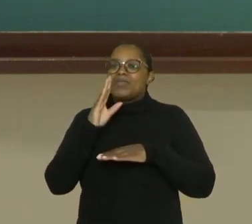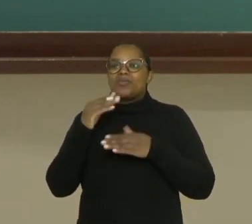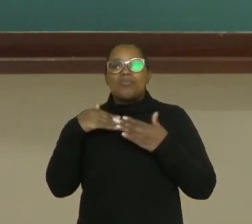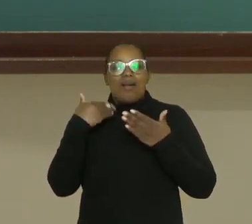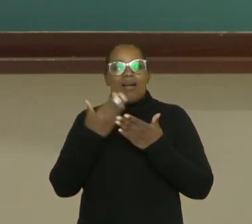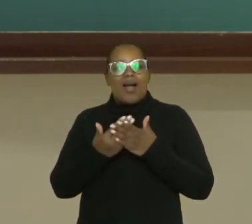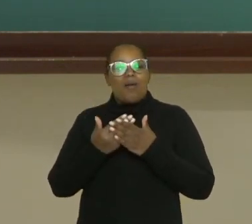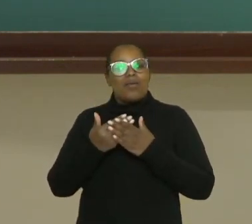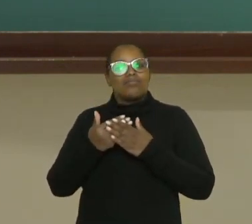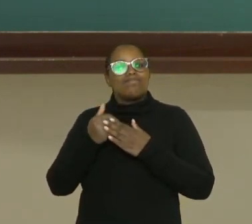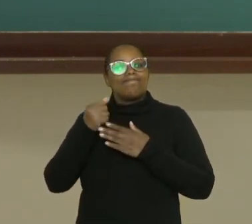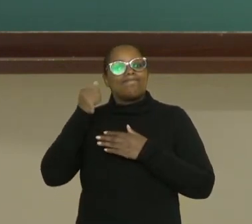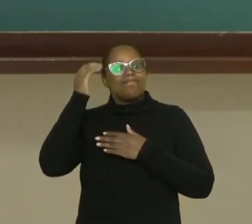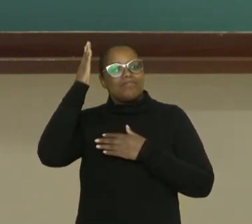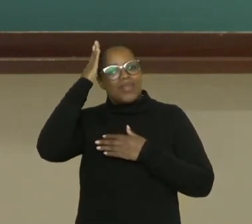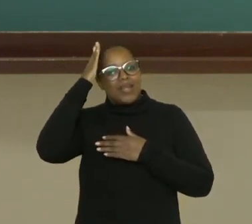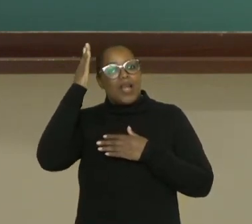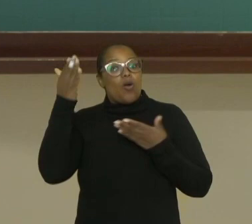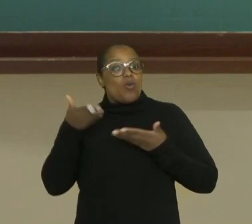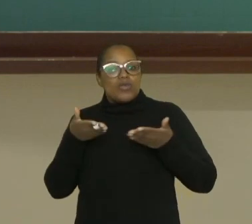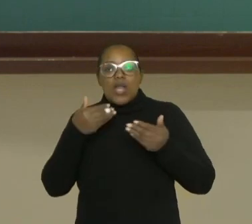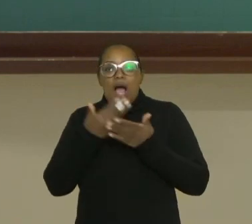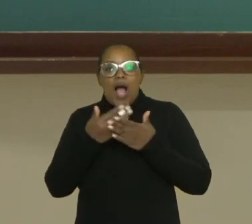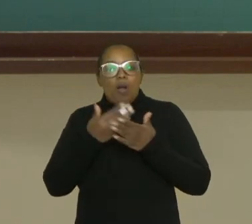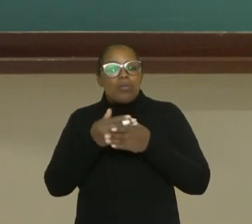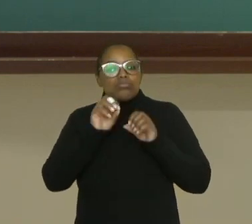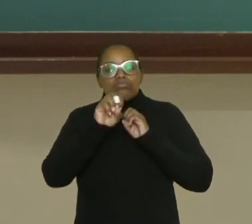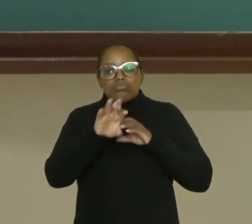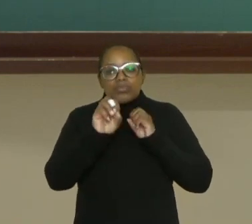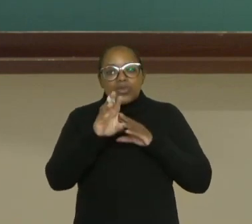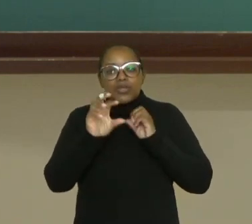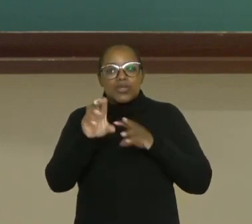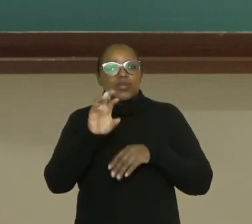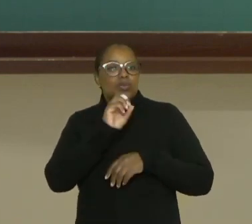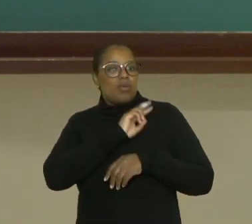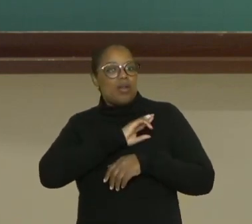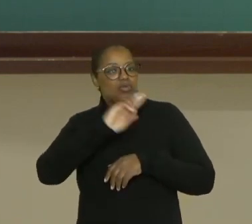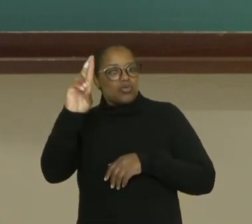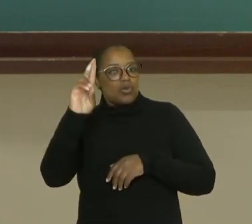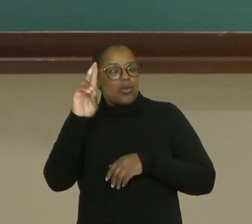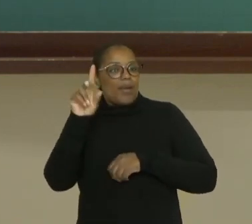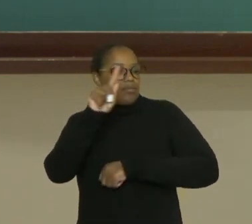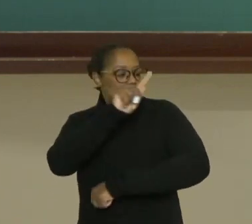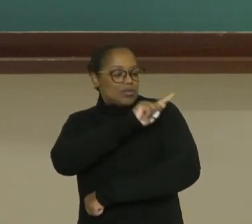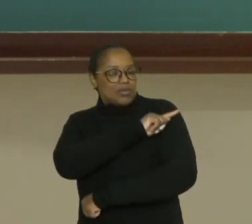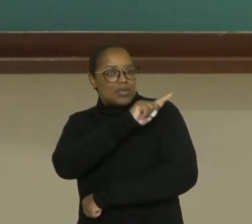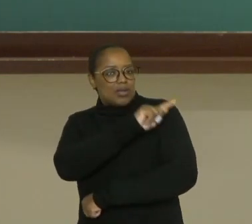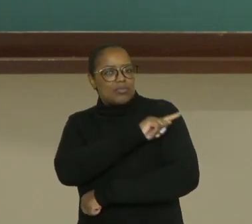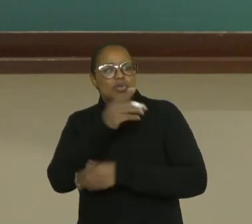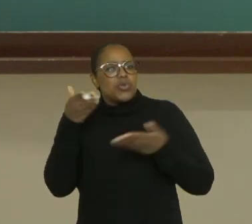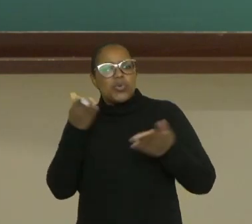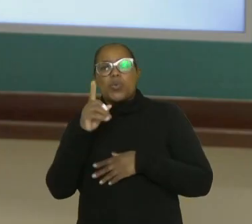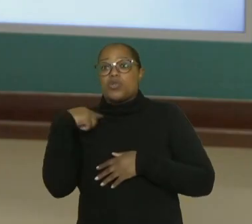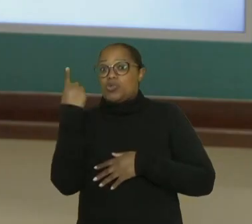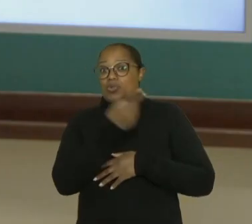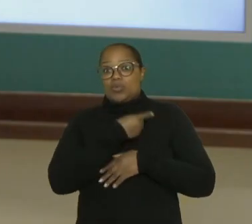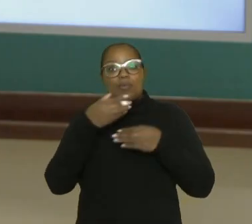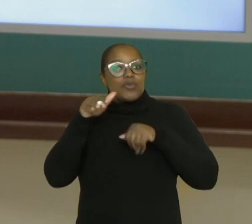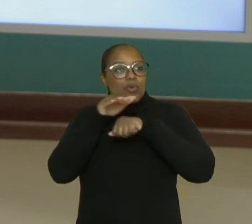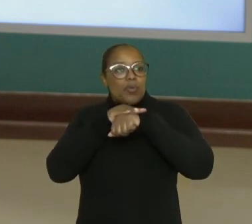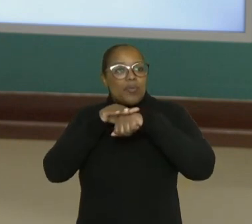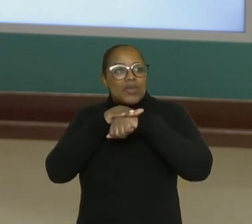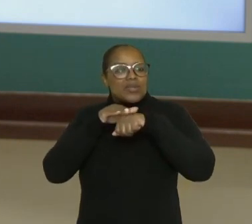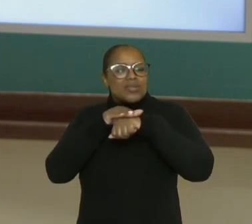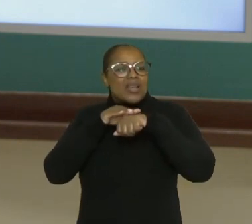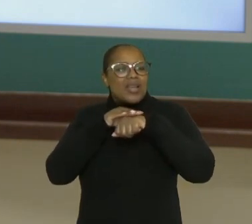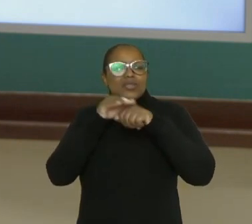Paraná, aula de ensino religioso para o 7º ano, e nós vamos conversar